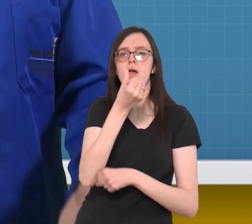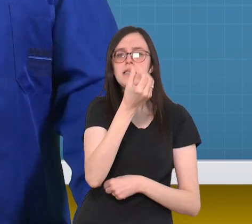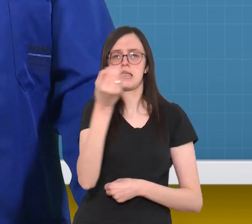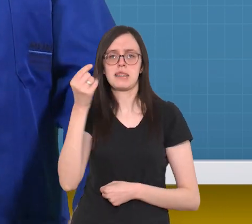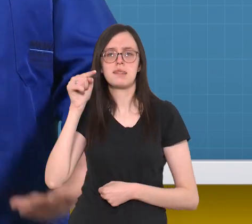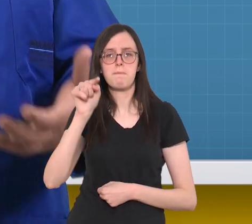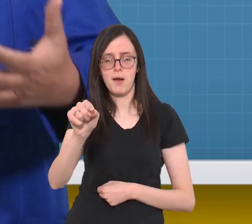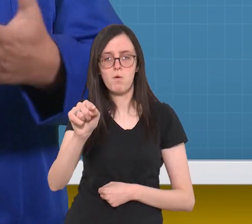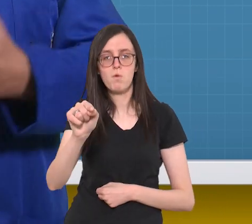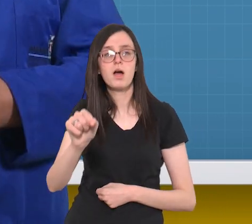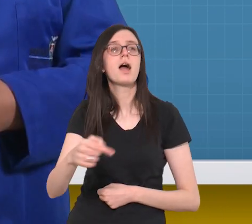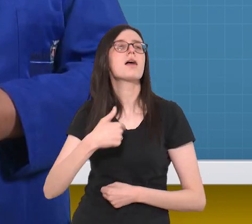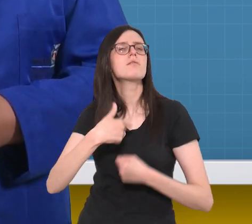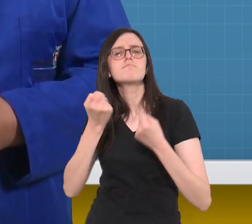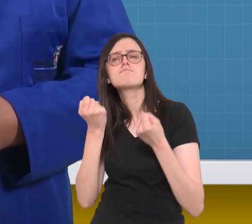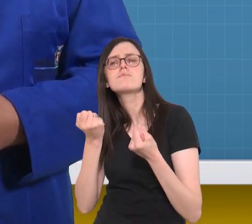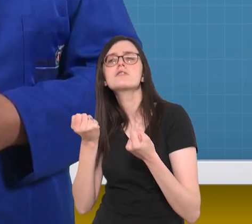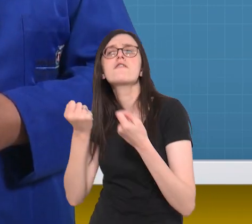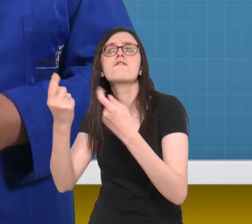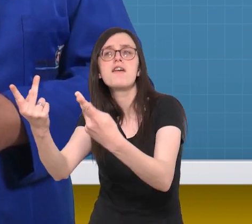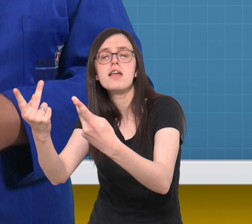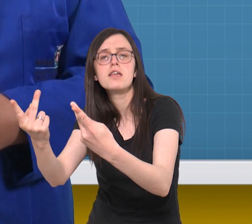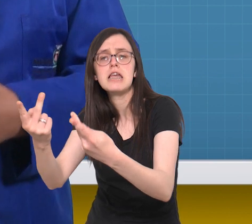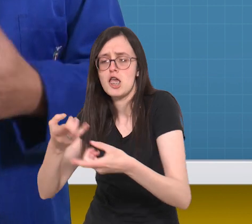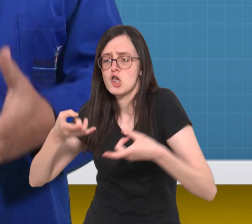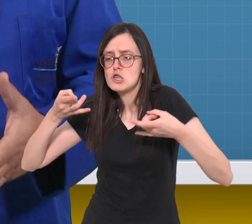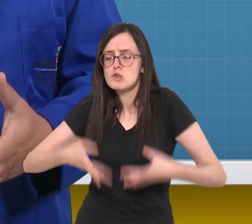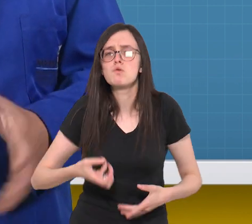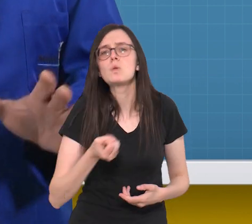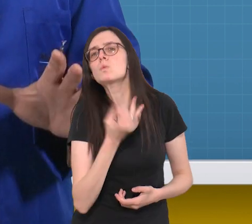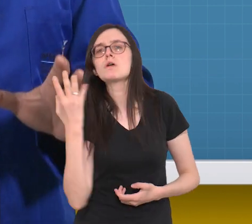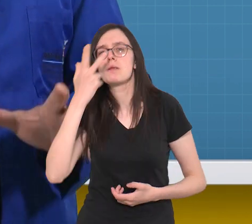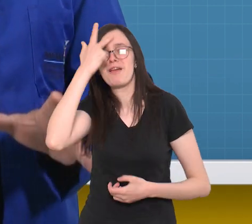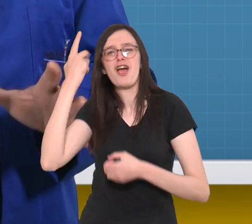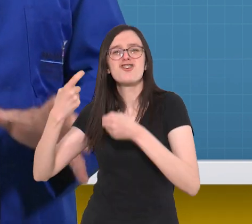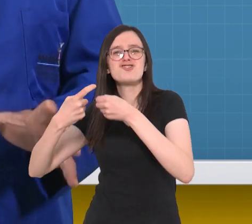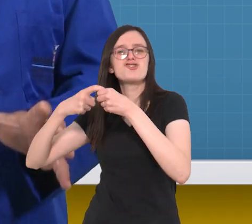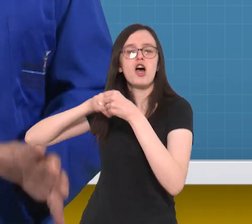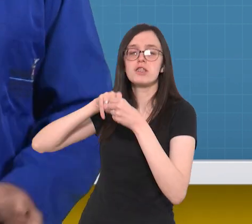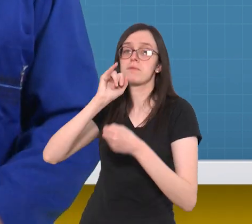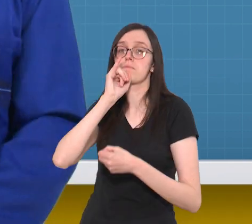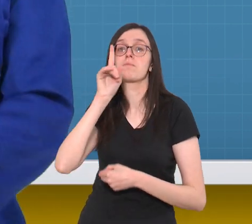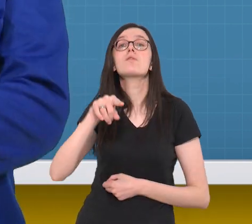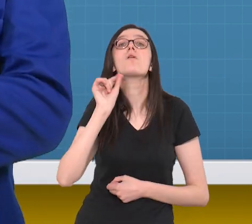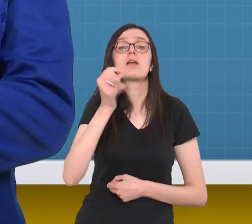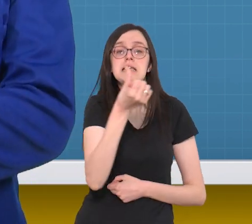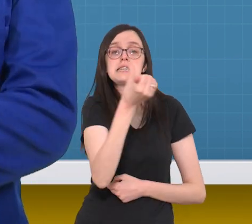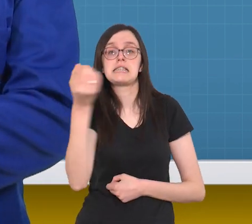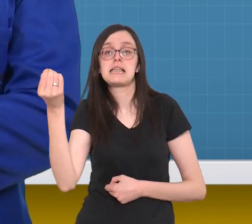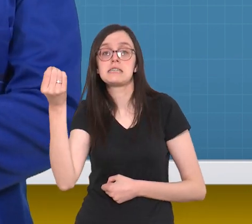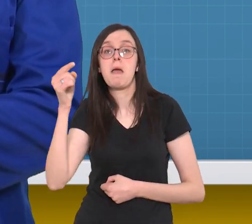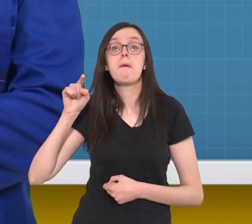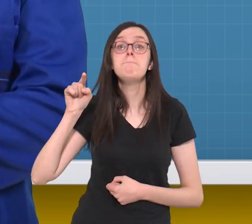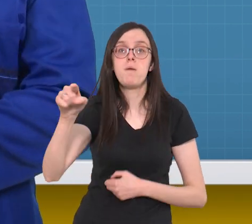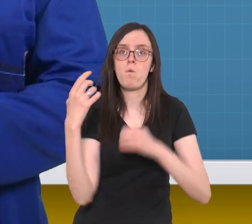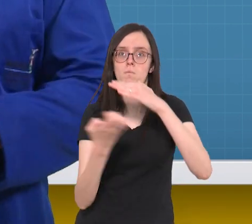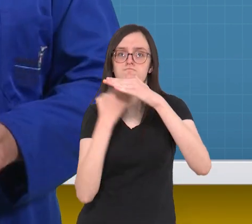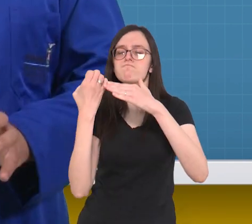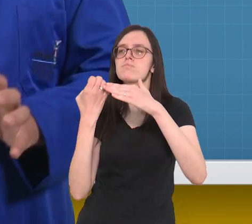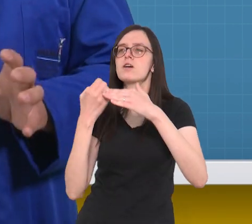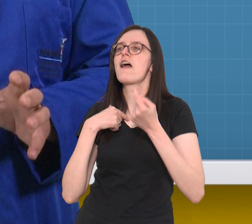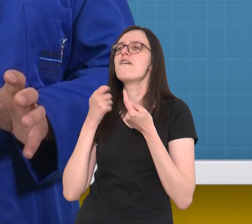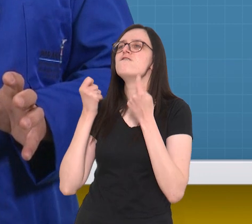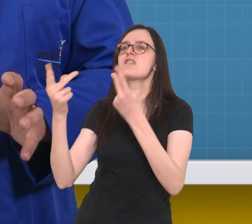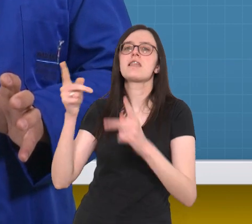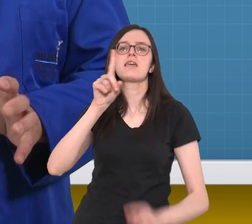Quanto ainda restou de patrimônio para os atuais sócios? Ou seja, ela vendeu 15% de 600 mil.